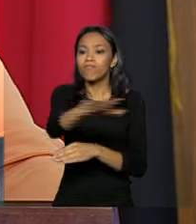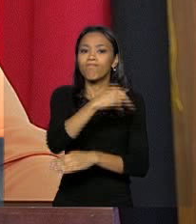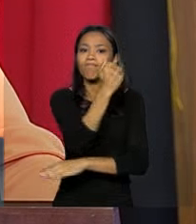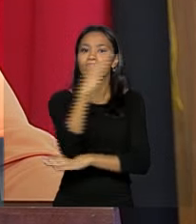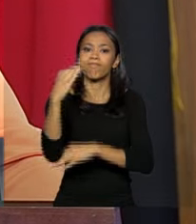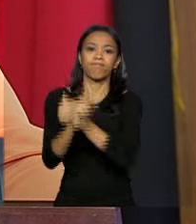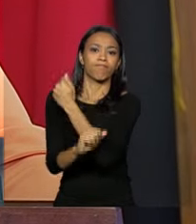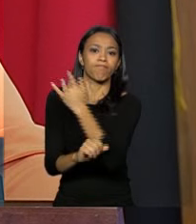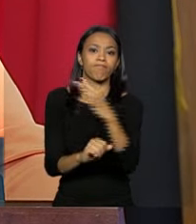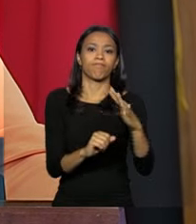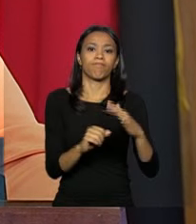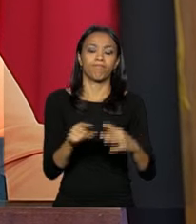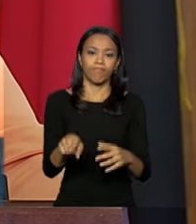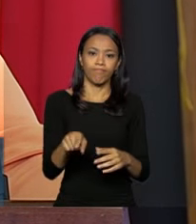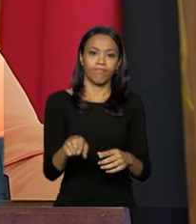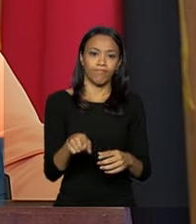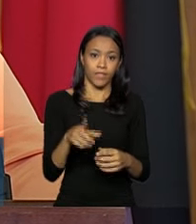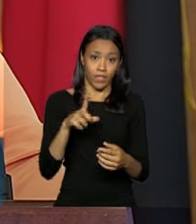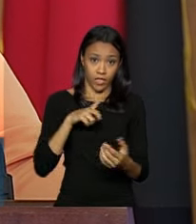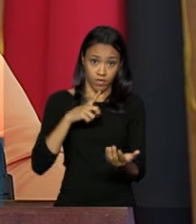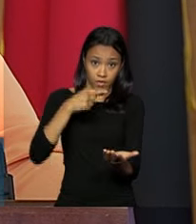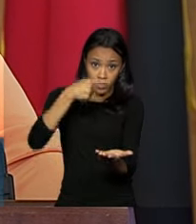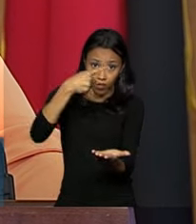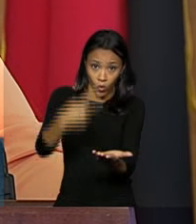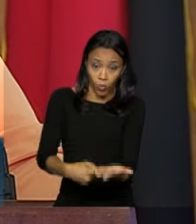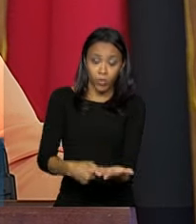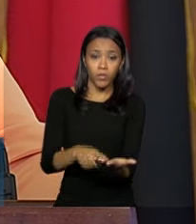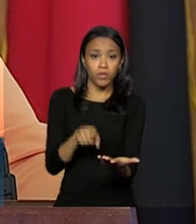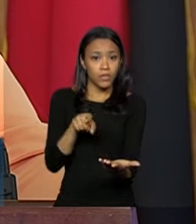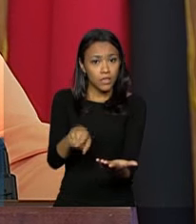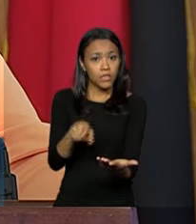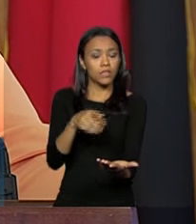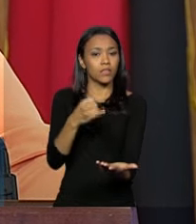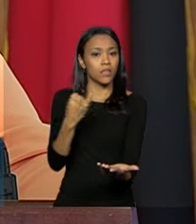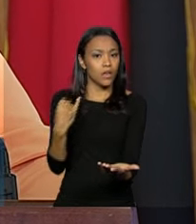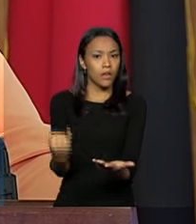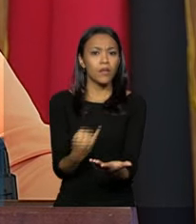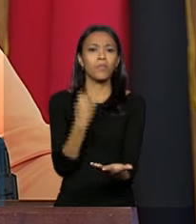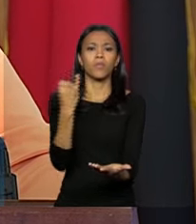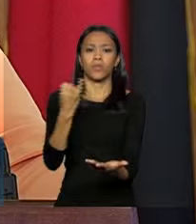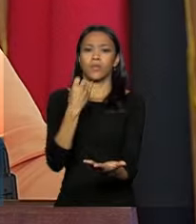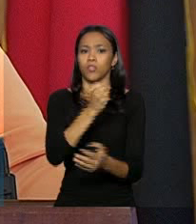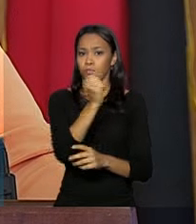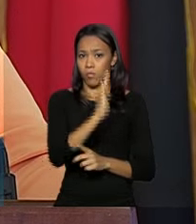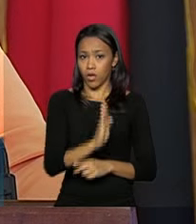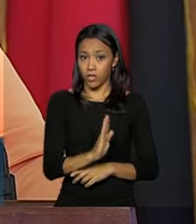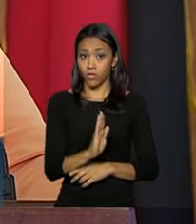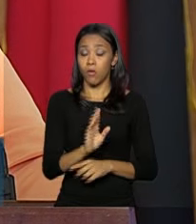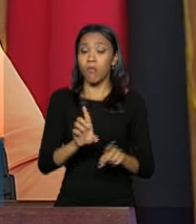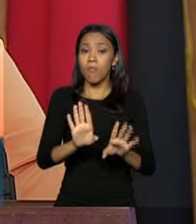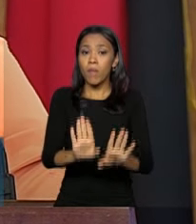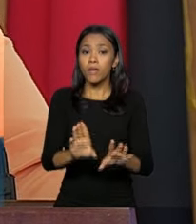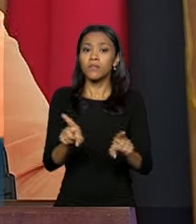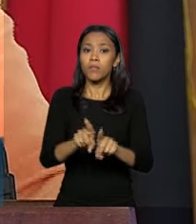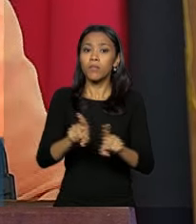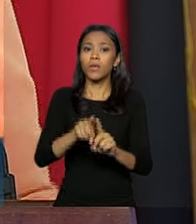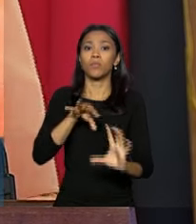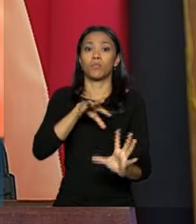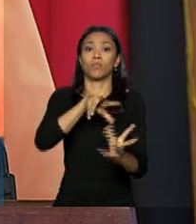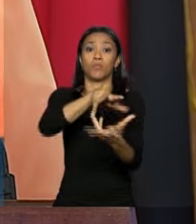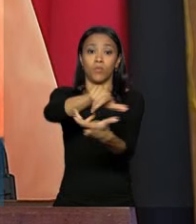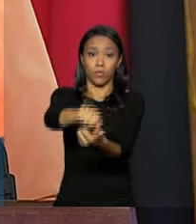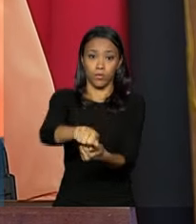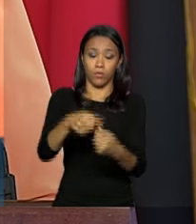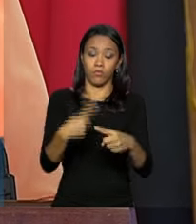a este ponto desses compromissos, o que é bom para o Brasil, mas também para o resto do mundo, porque